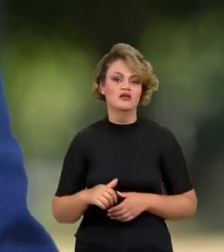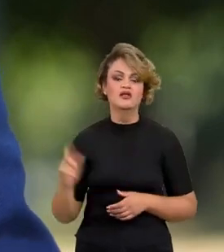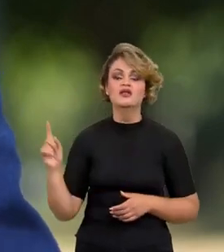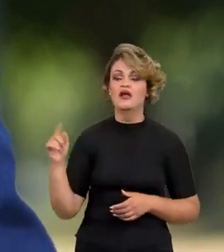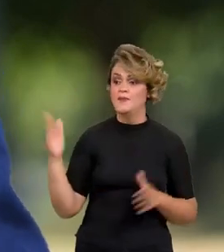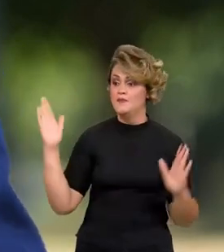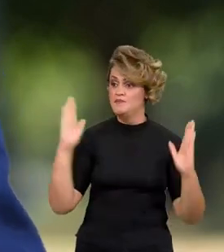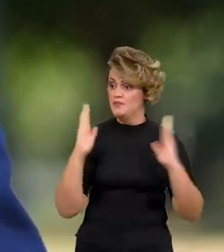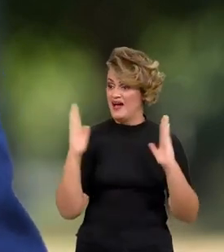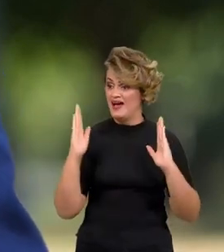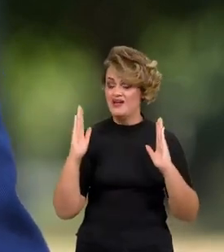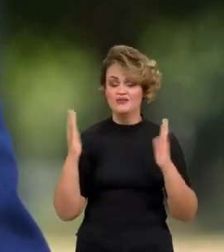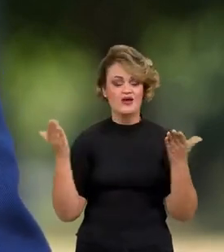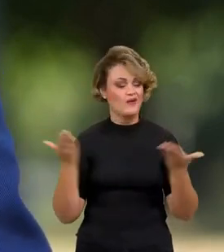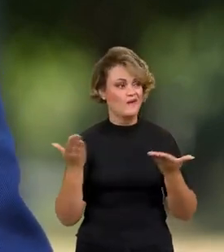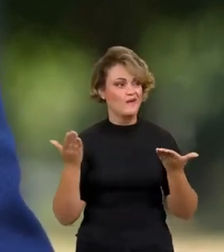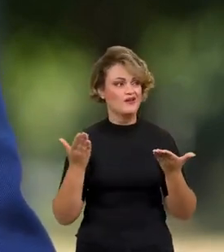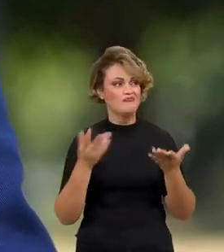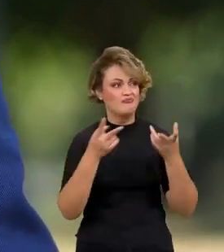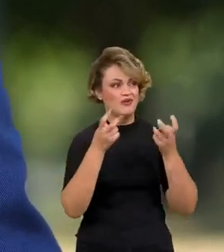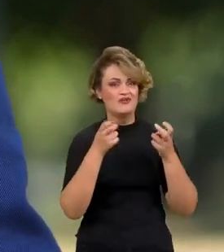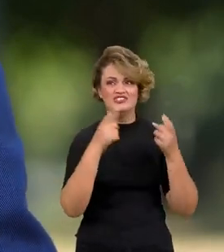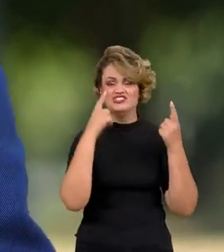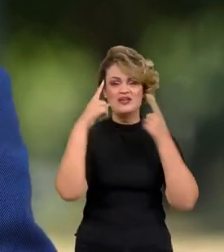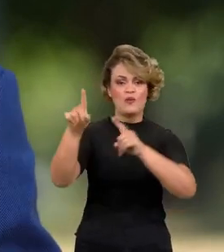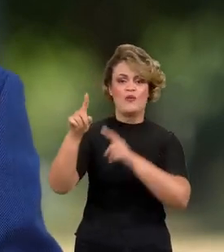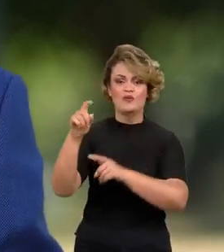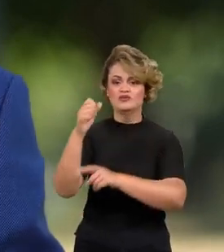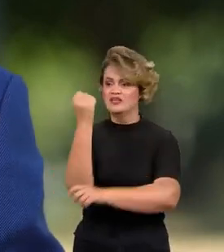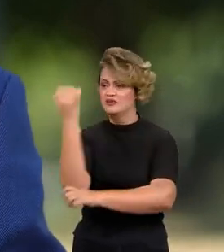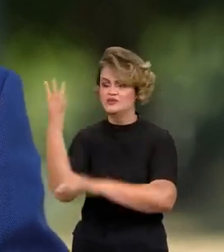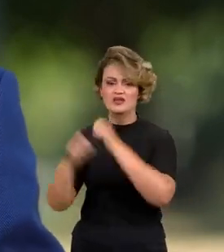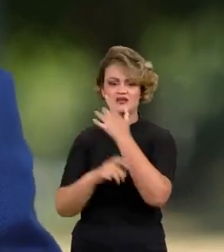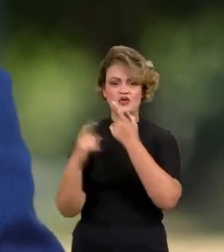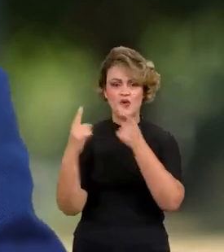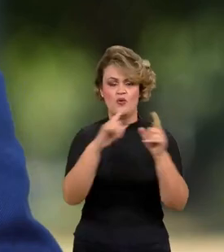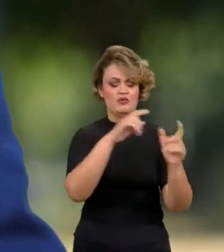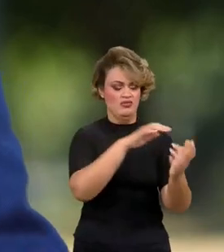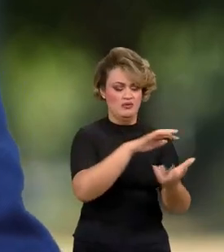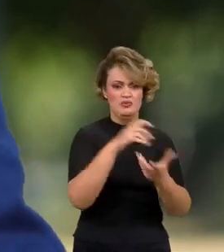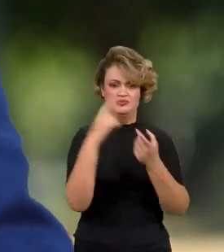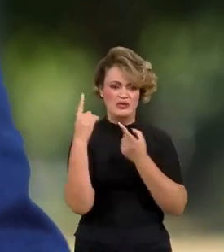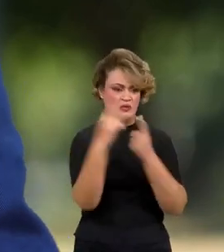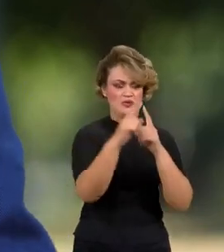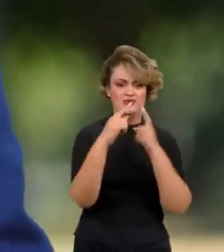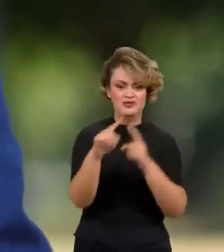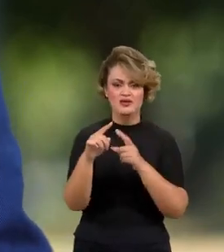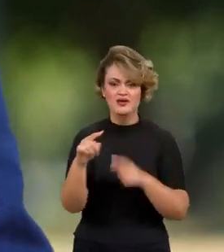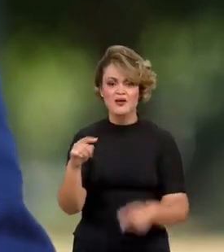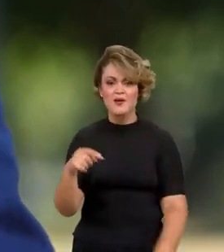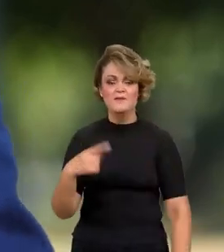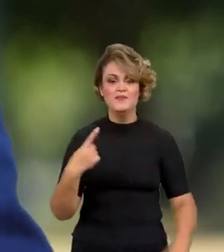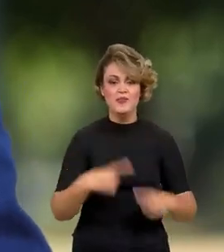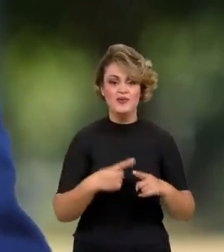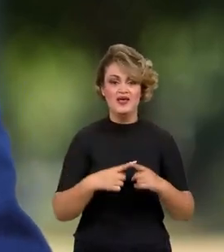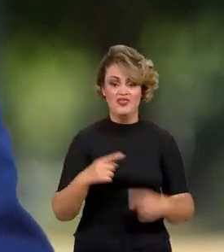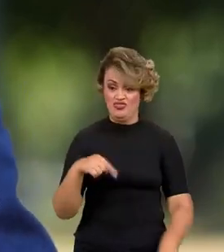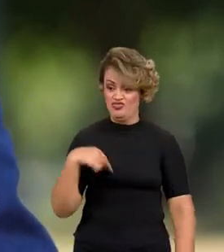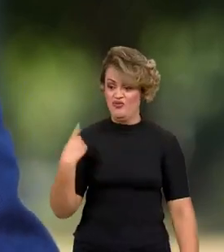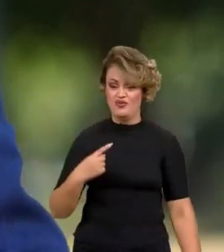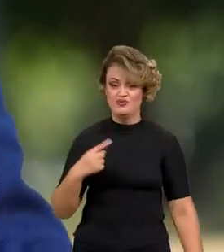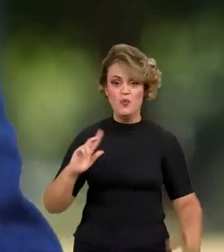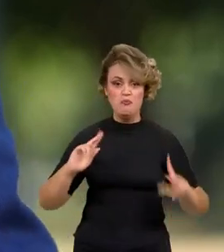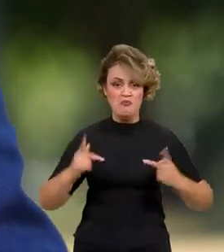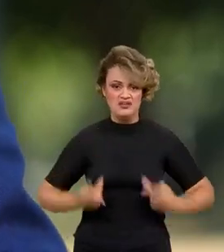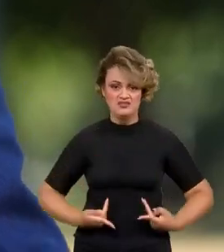ferindo o planeta É engraçado porque o ser humano é a única espécie animal que trabalha